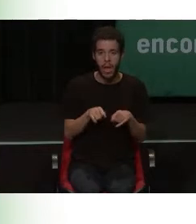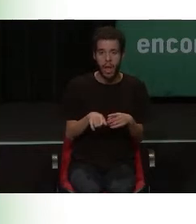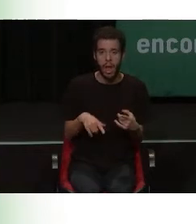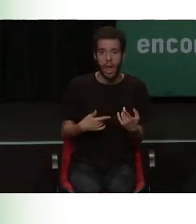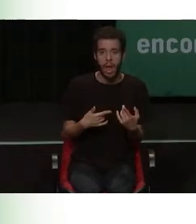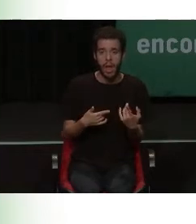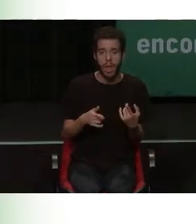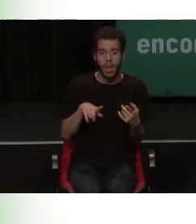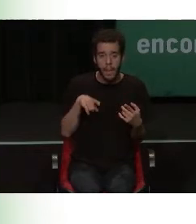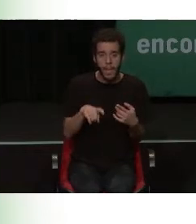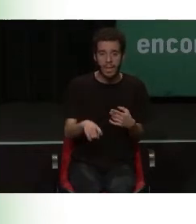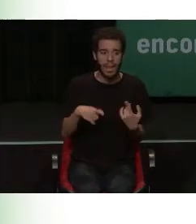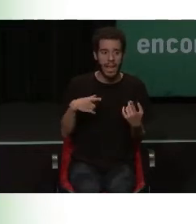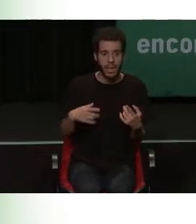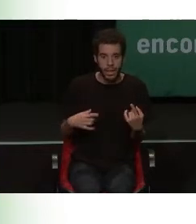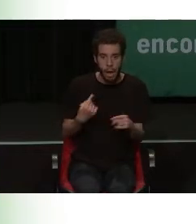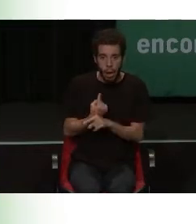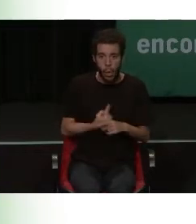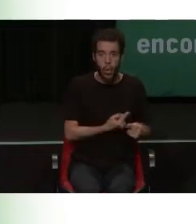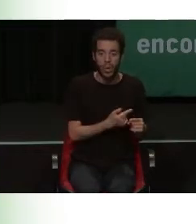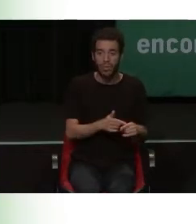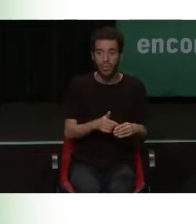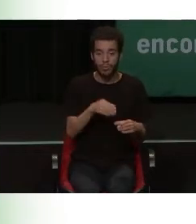presença desses genes de resistência e de bactérias